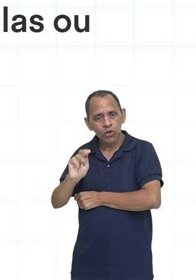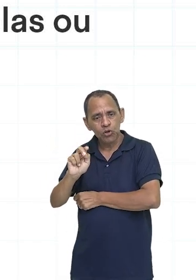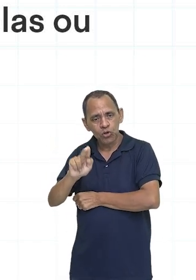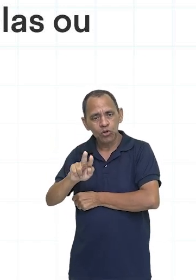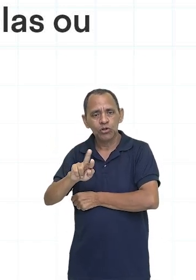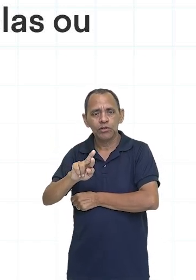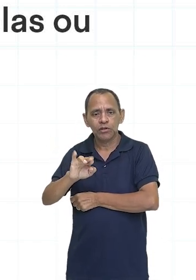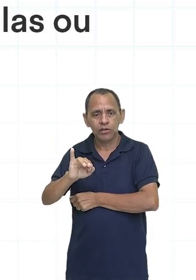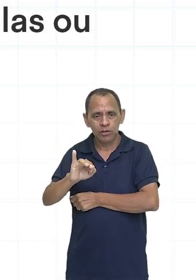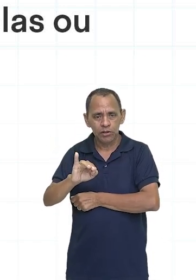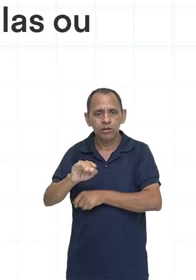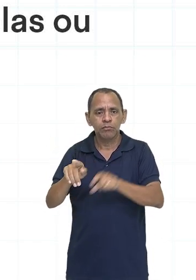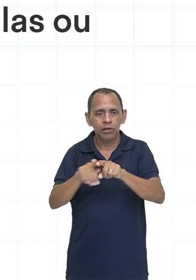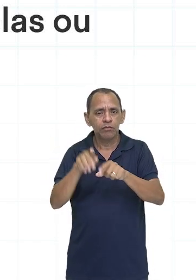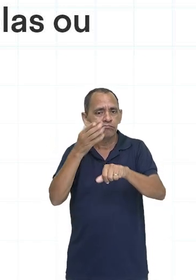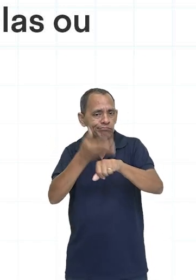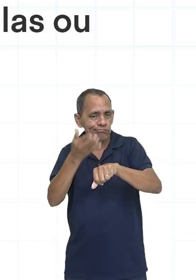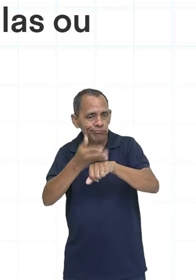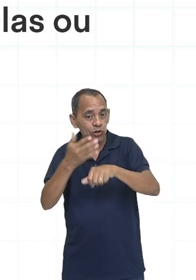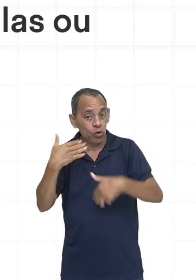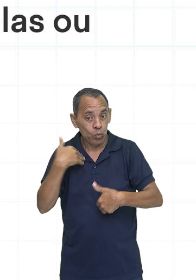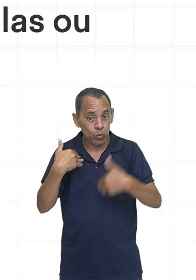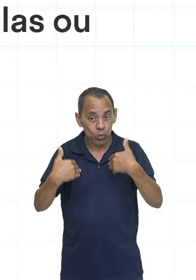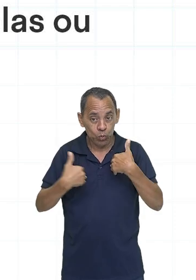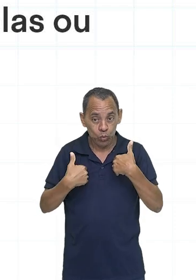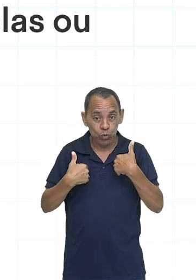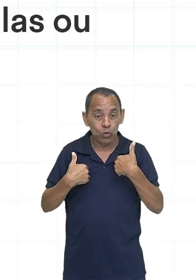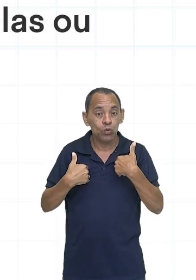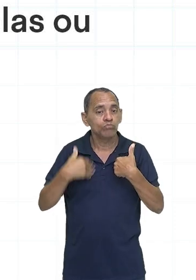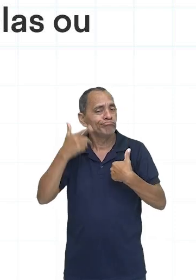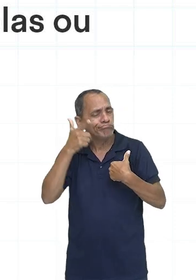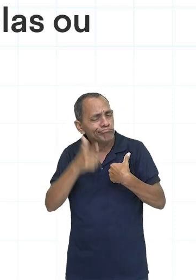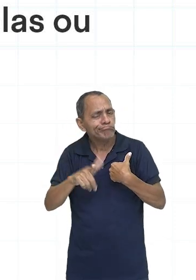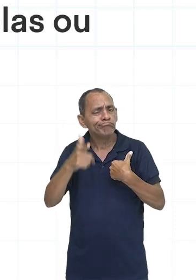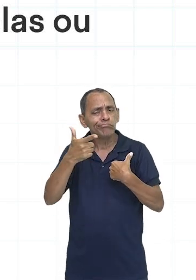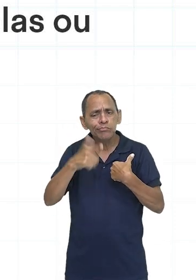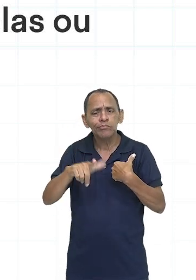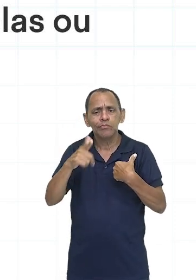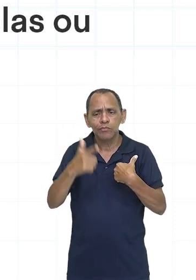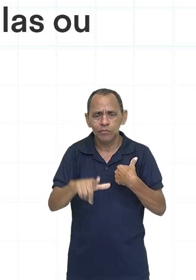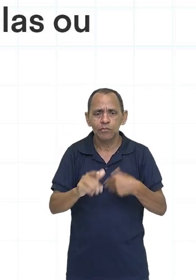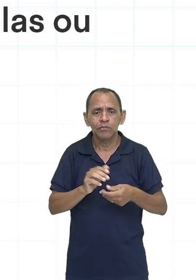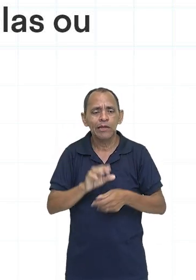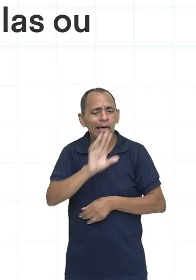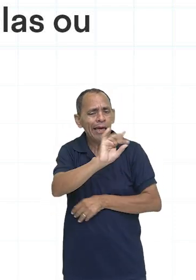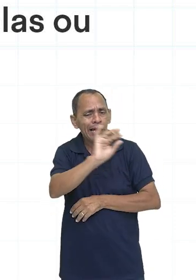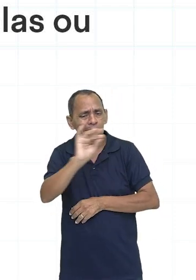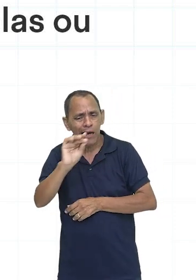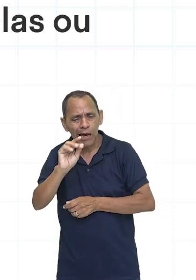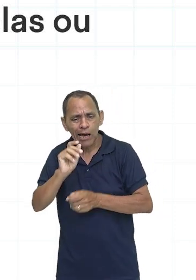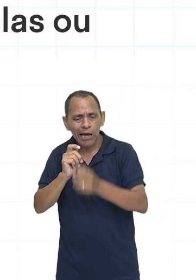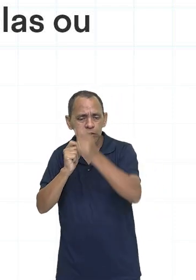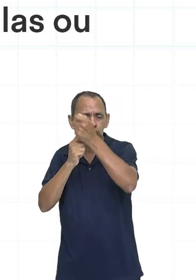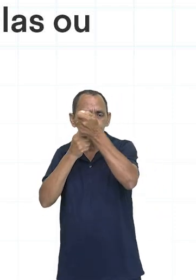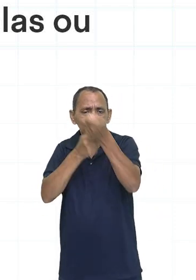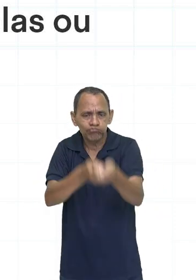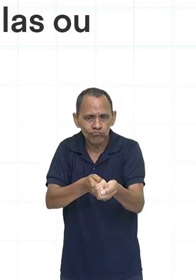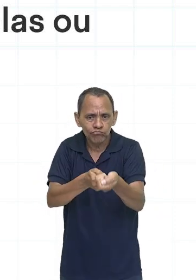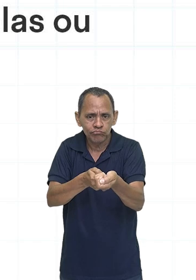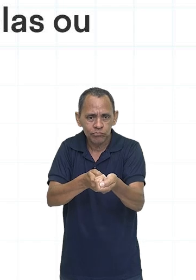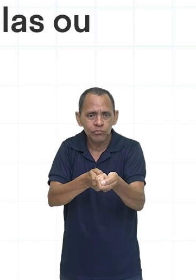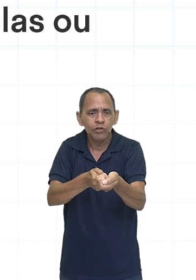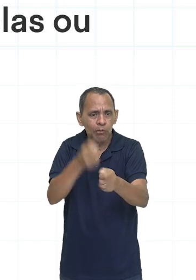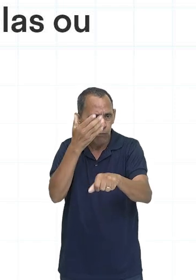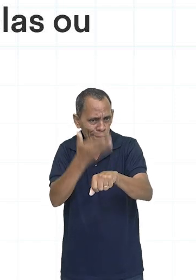suburi é o treino mais físico e repetitivo, onde cada golpe é